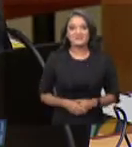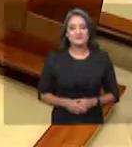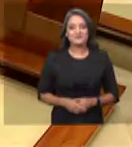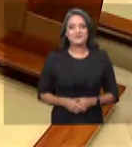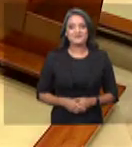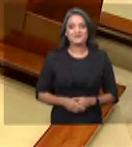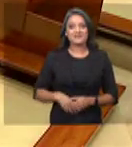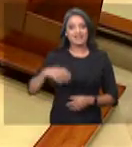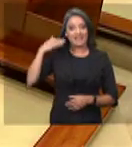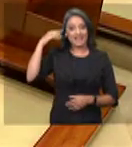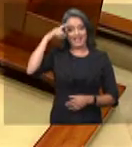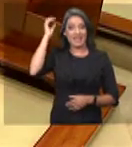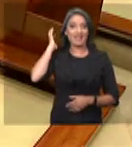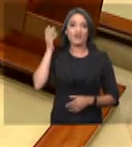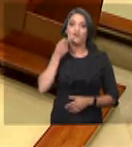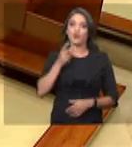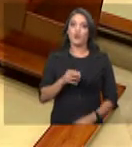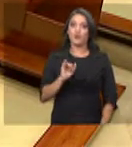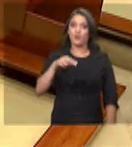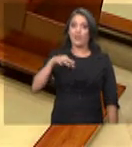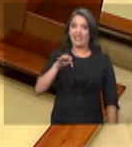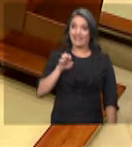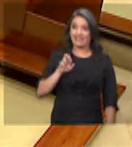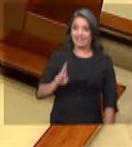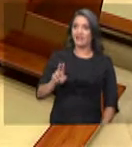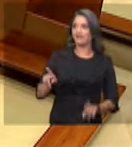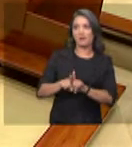O internacional é obrigação